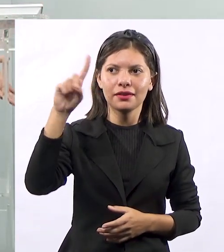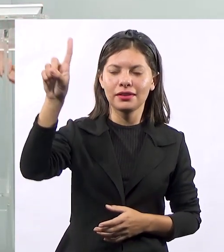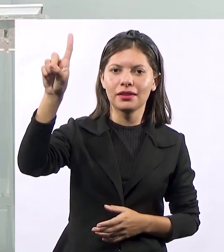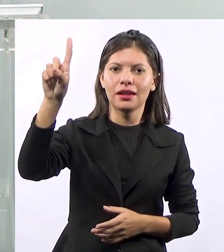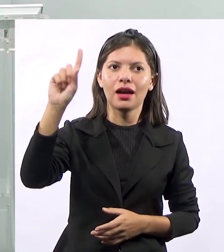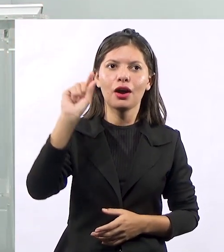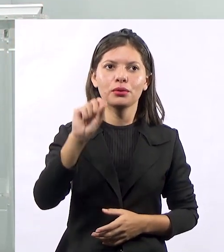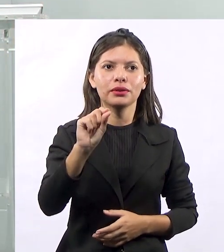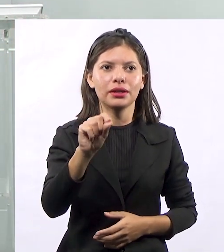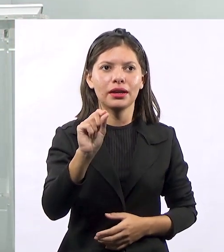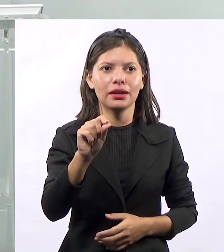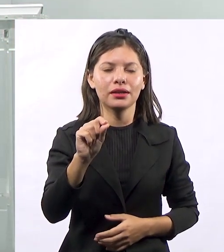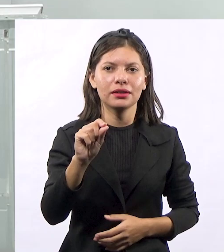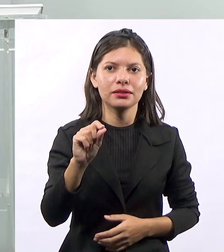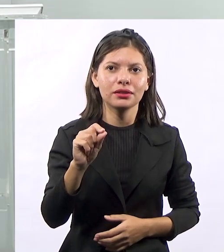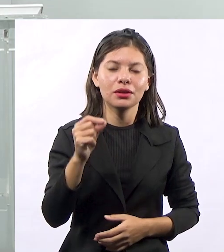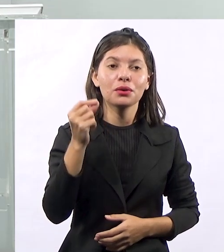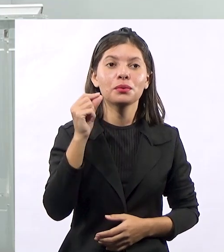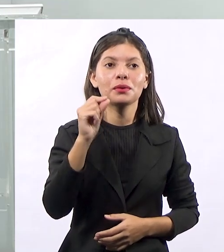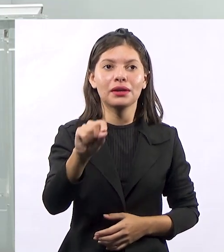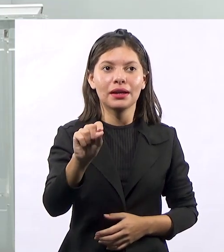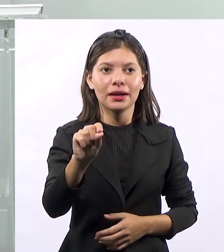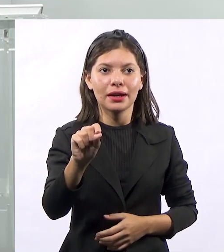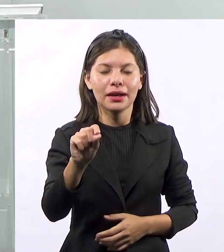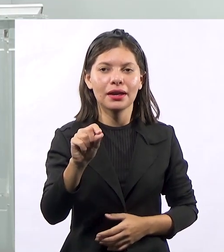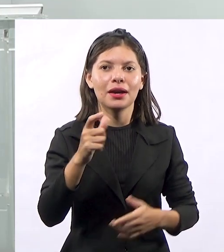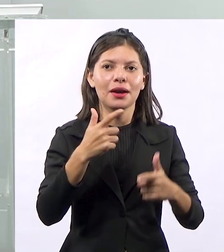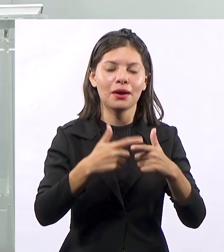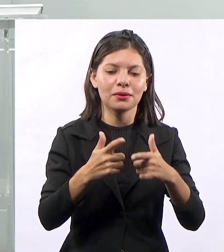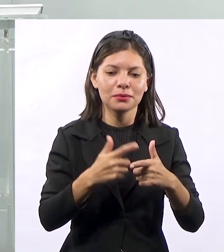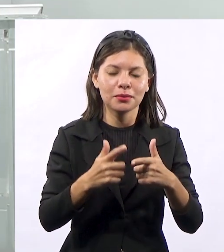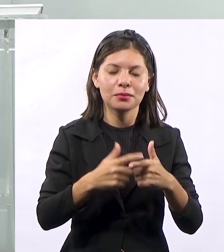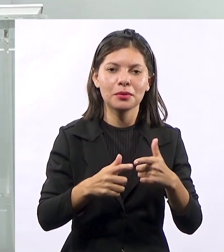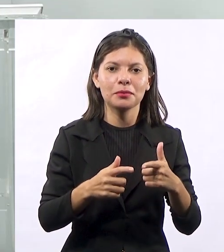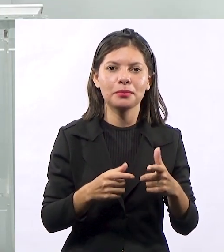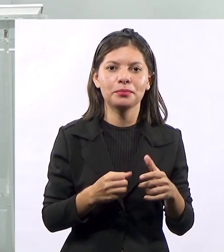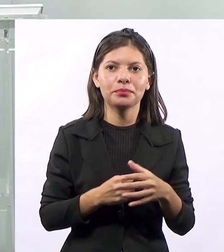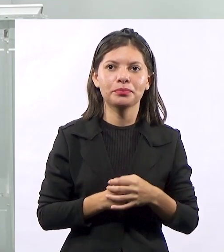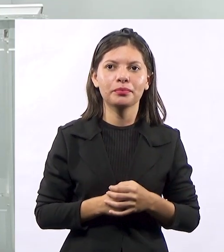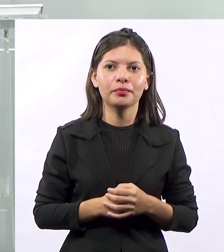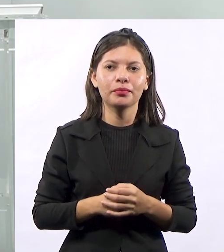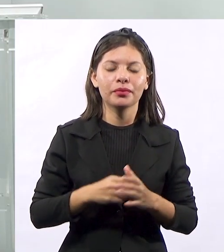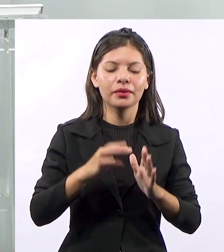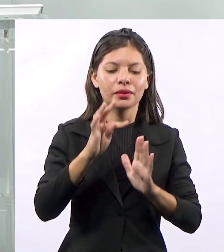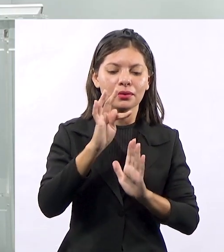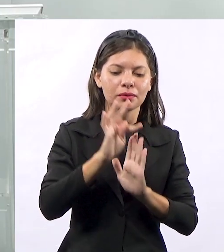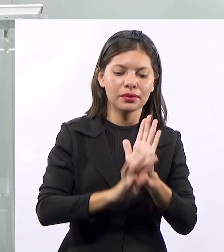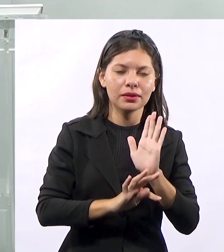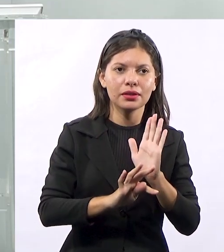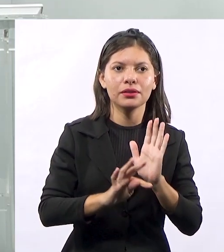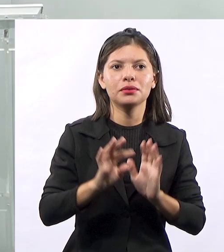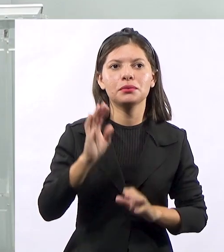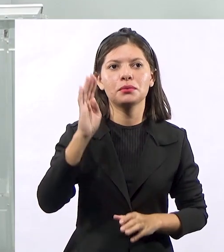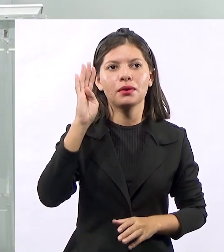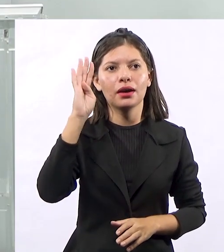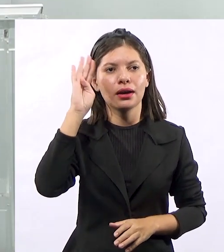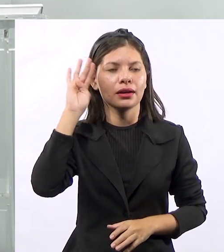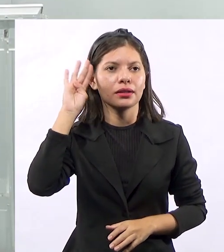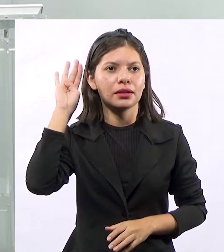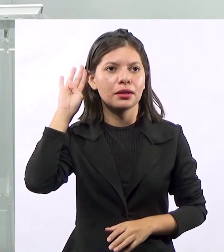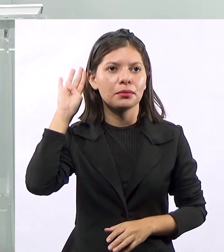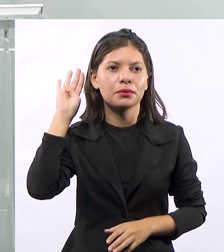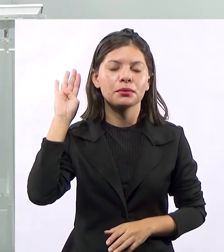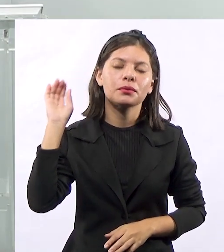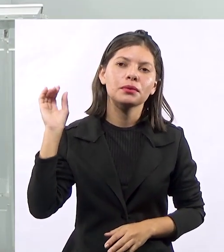inventar o quê? Então, esse o quê é o seu problema, tanto na construção de um texto acadêmico, quanto